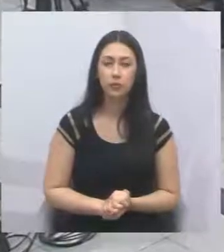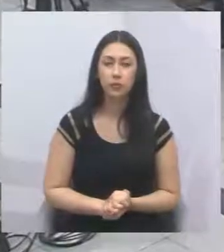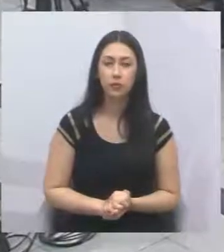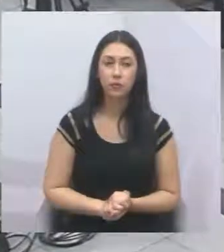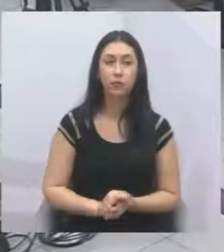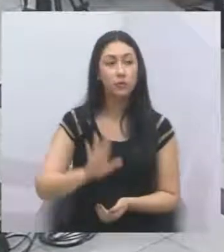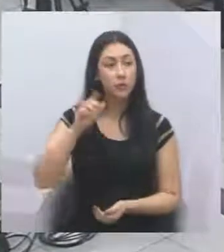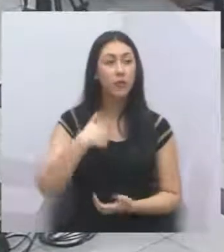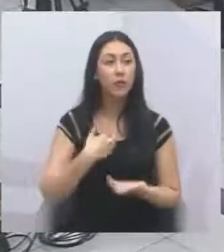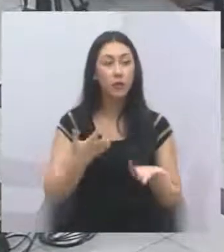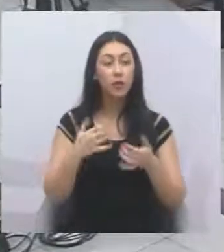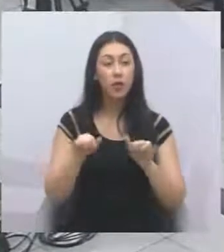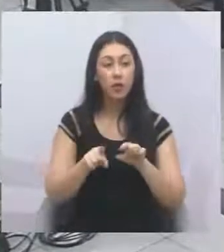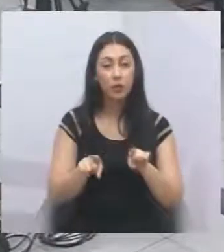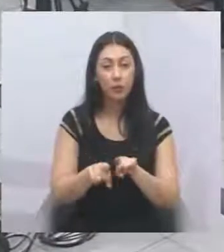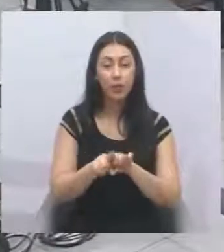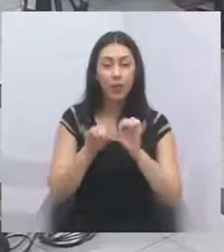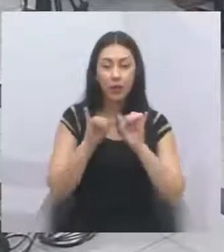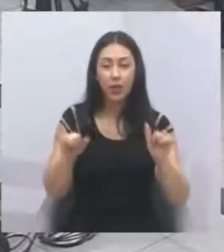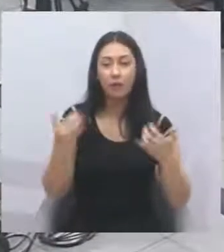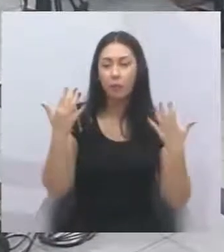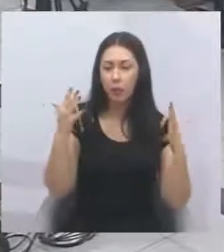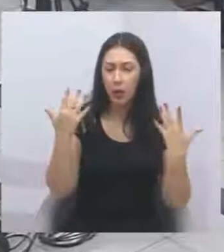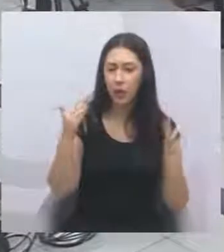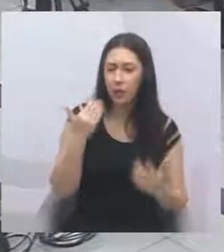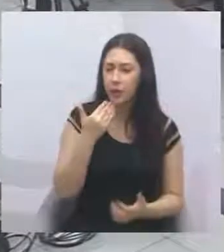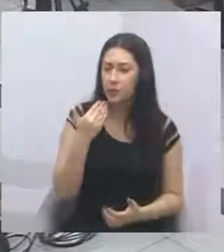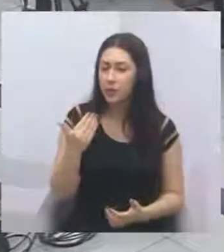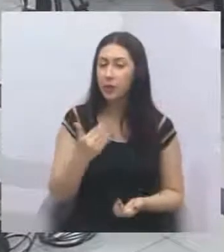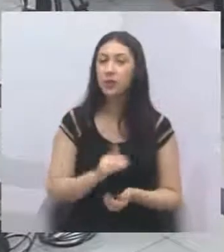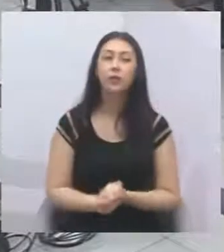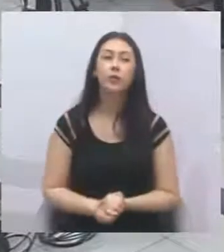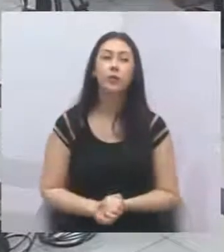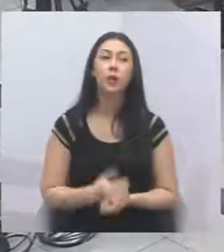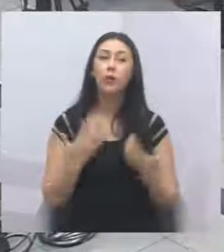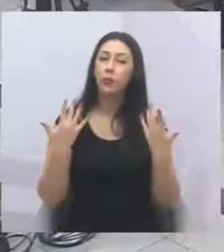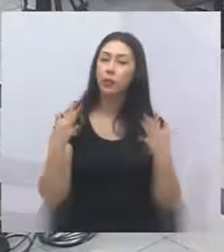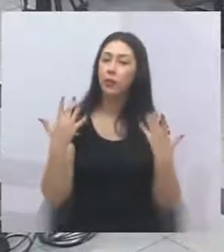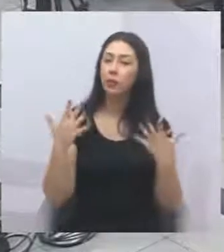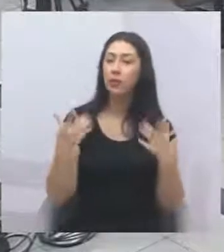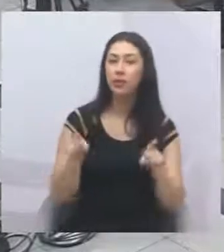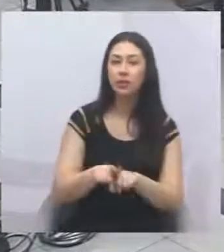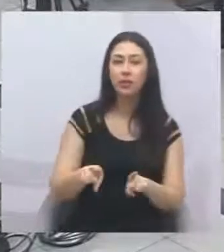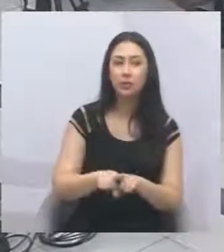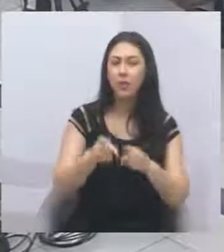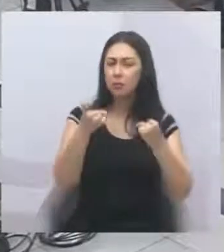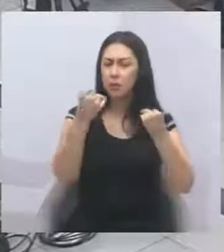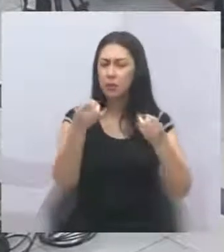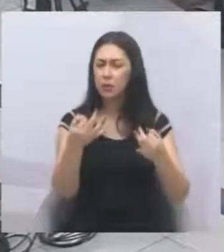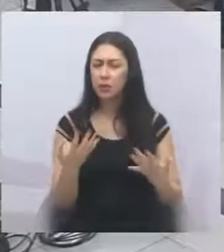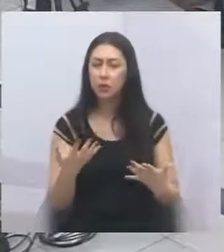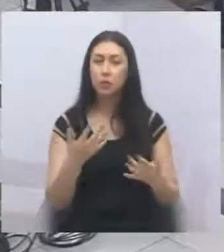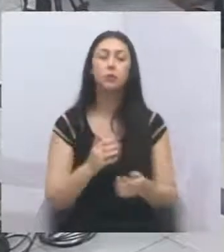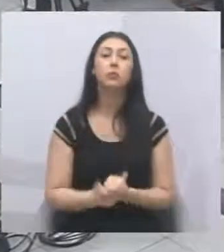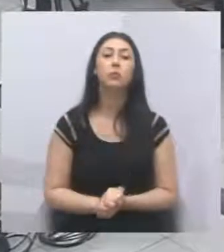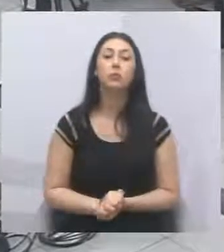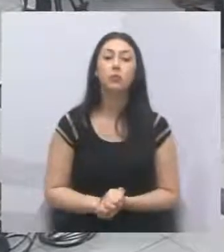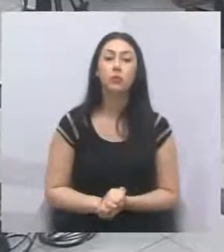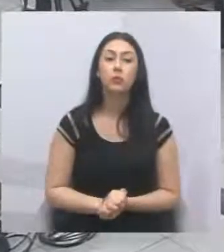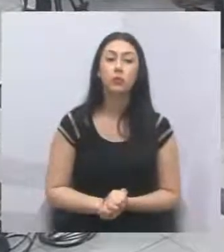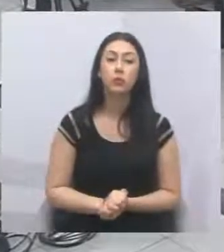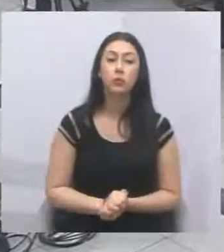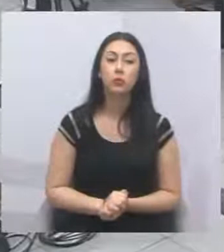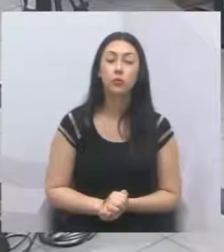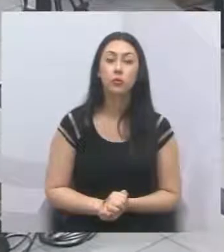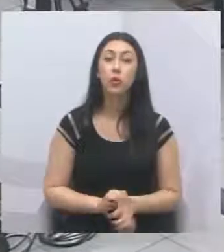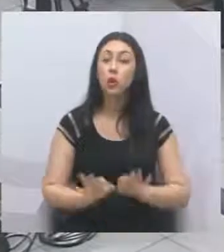Eu queria colocar também parabéns pelo pedido, pastor, parabéns pela colocação, Roninha. É um projeto